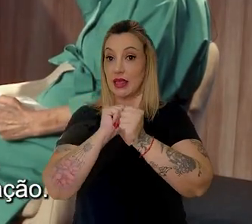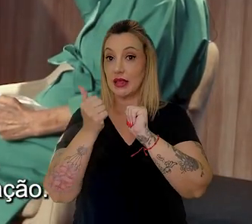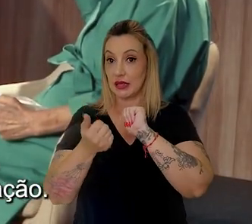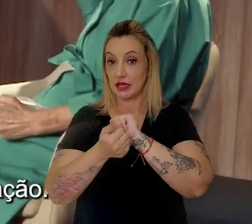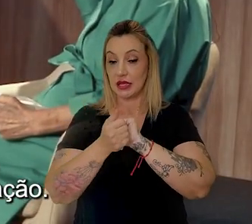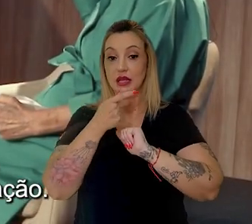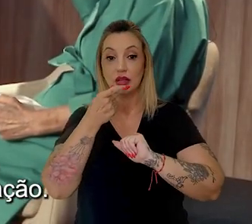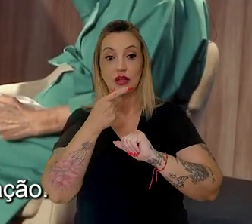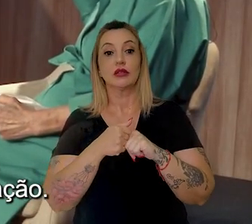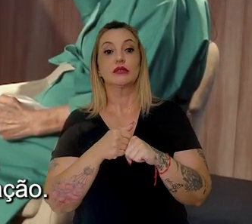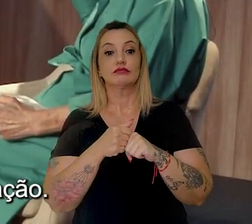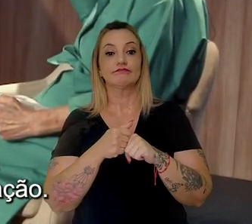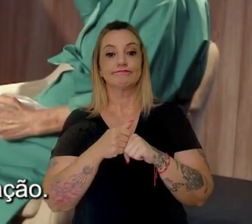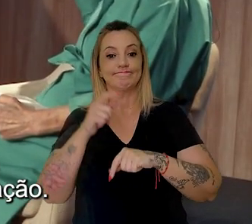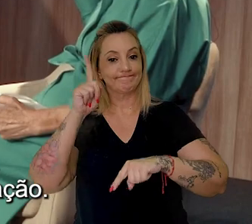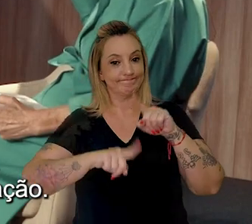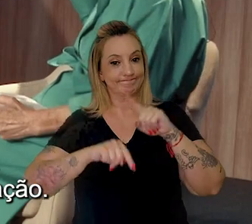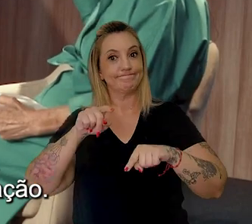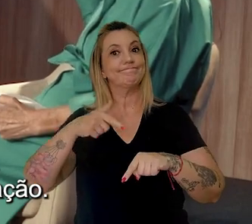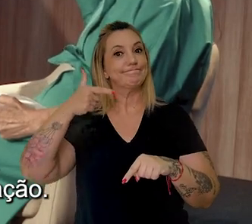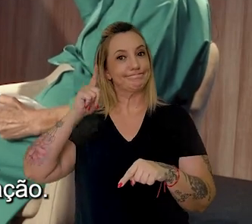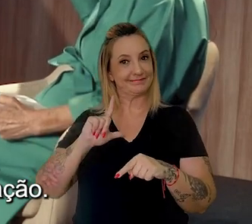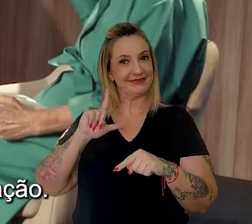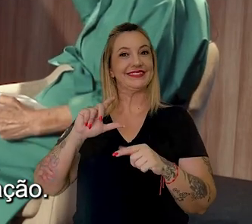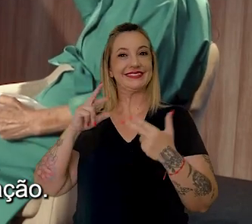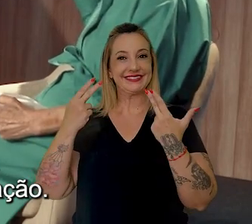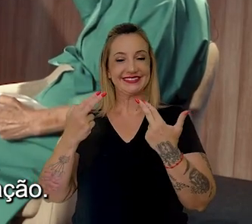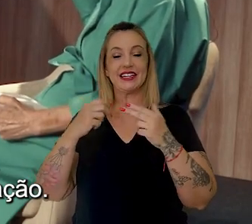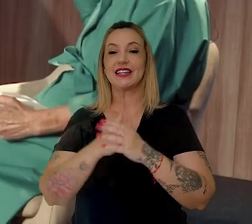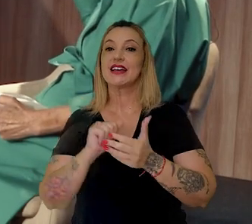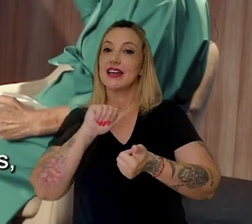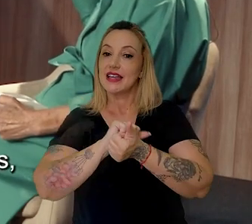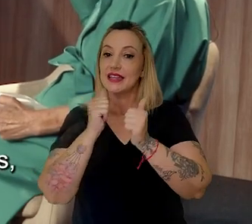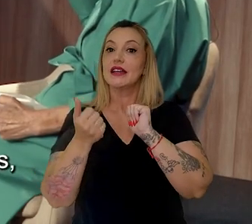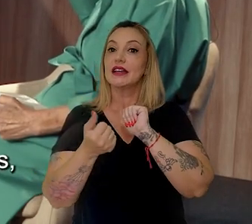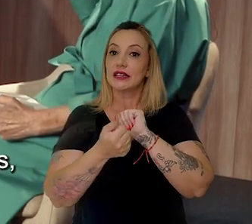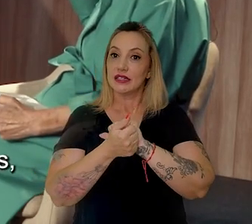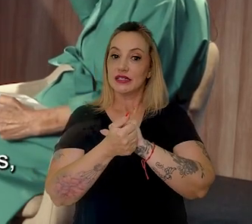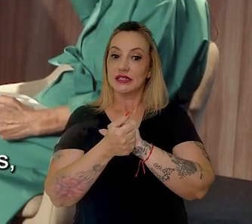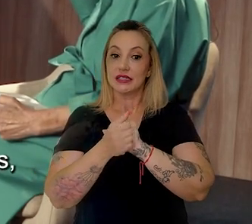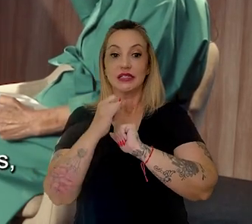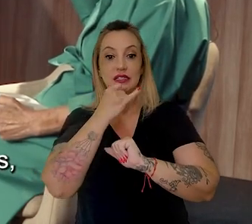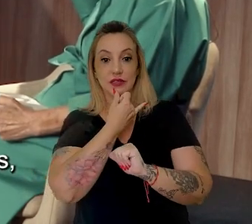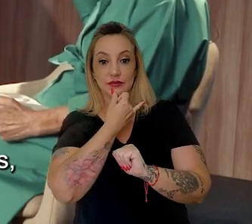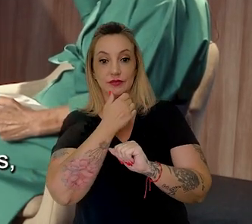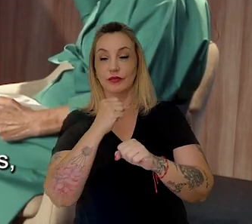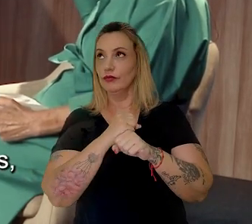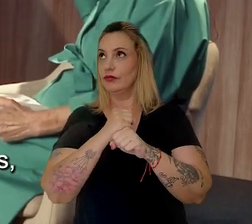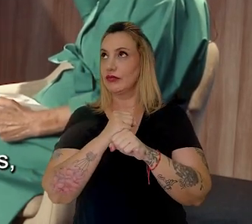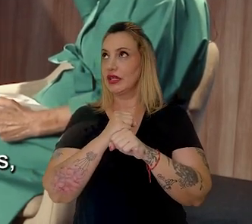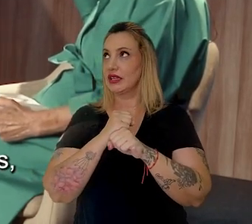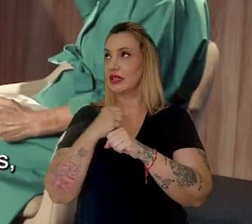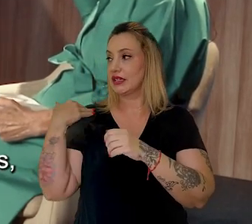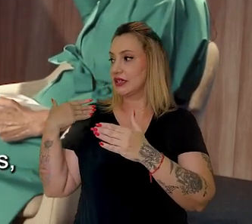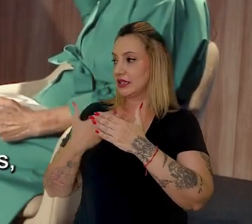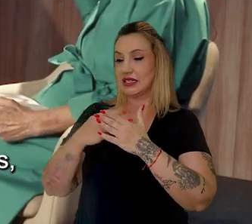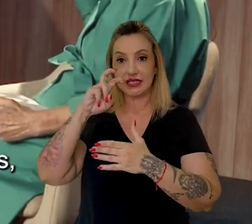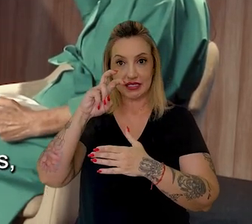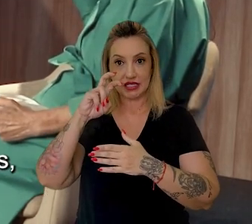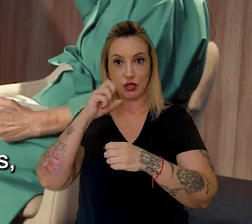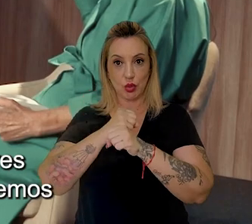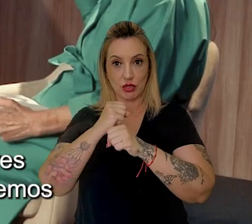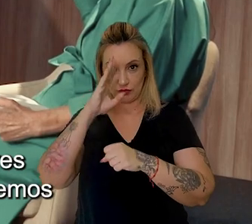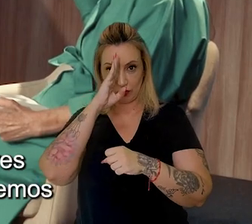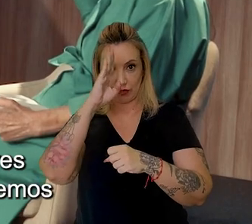que você falou que realmente era um palavrão antigamente era e adaptação eh infelizmente nos últimos 5 anos